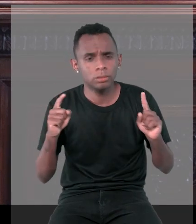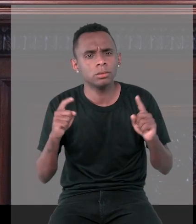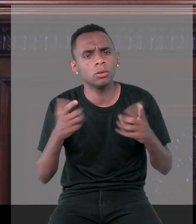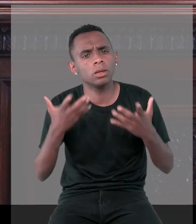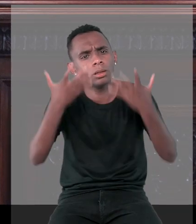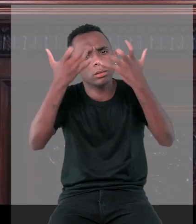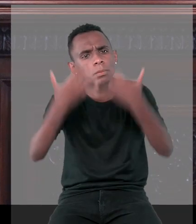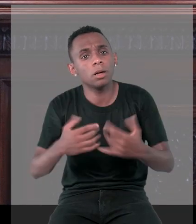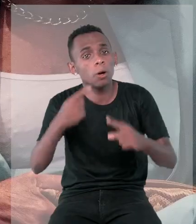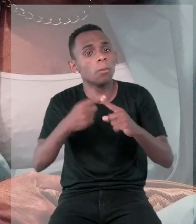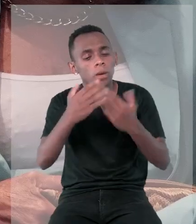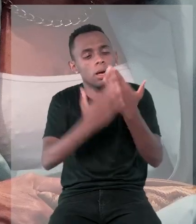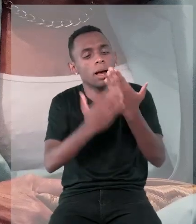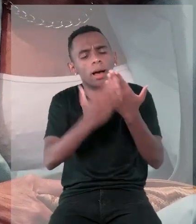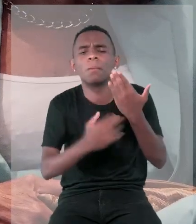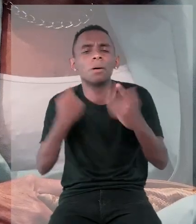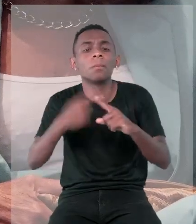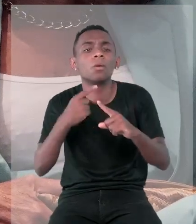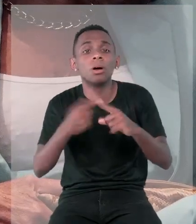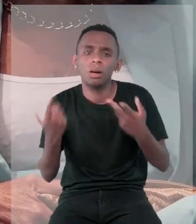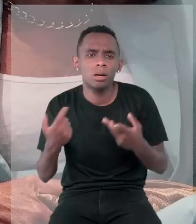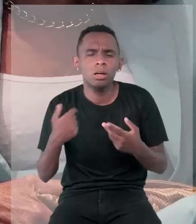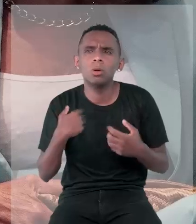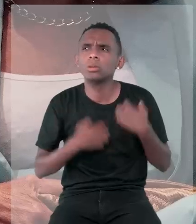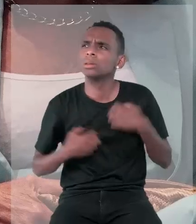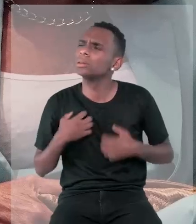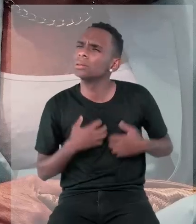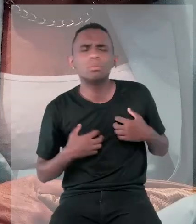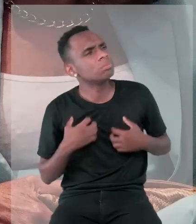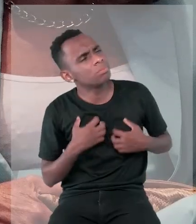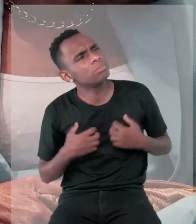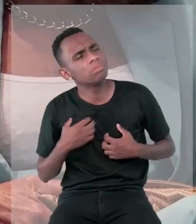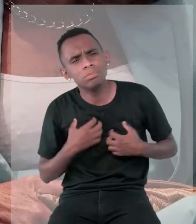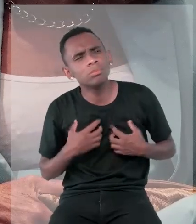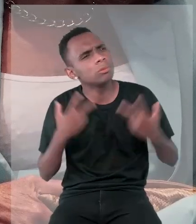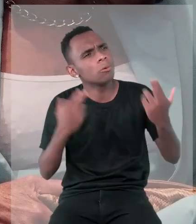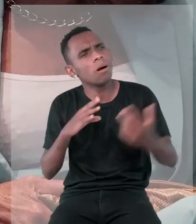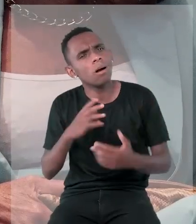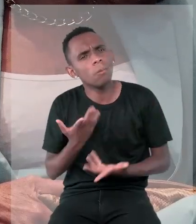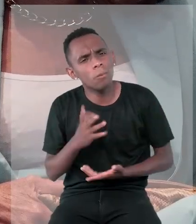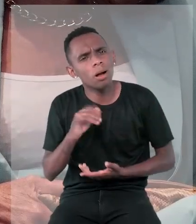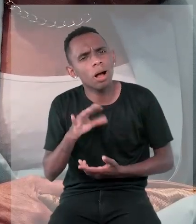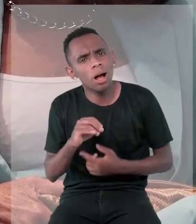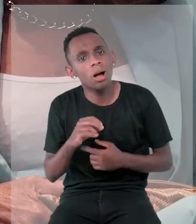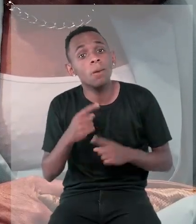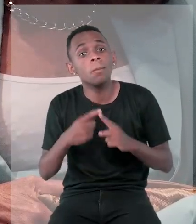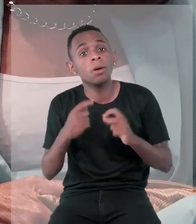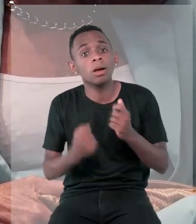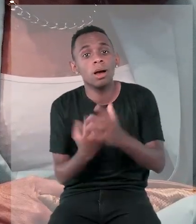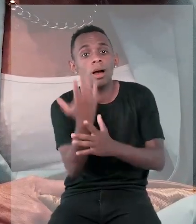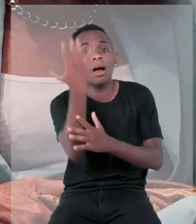queria que você explicasse o porquê da capa, porque também me intrigou muito a capa, viu, Caio? Aí ele me falou o porquê da